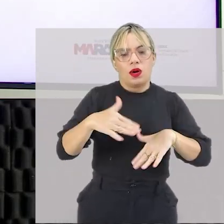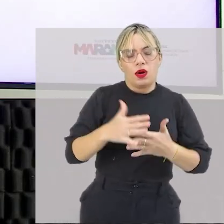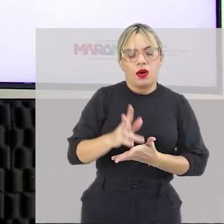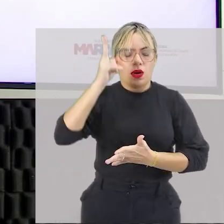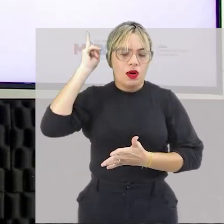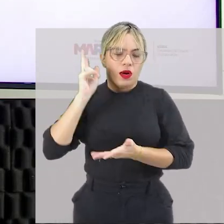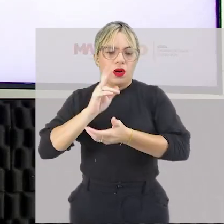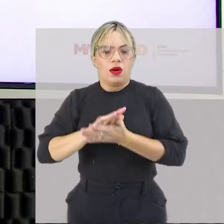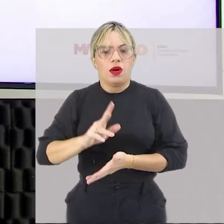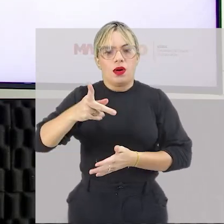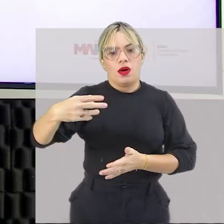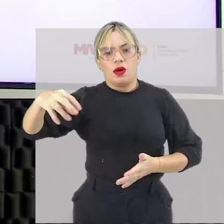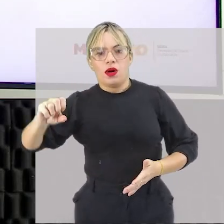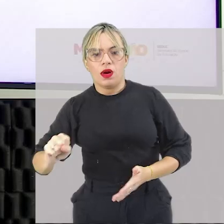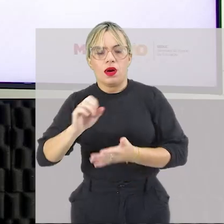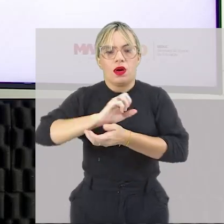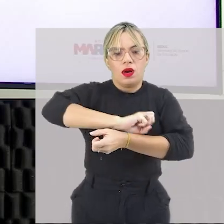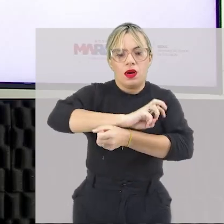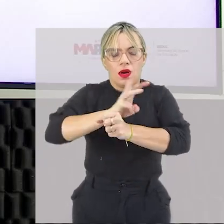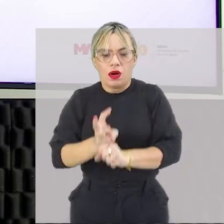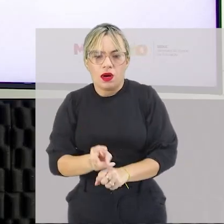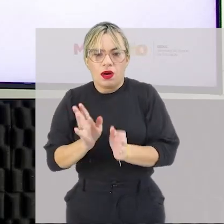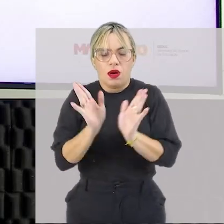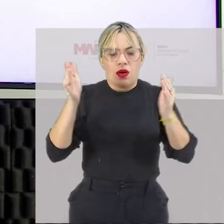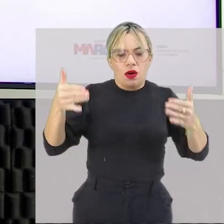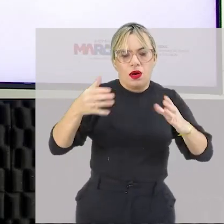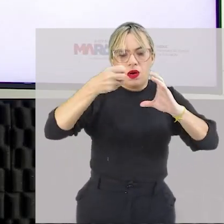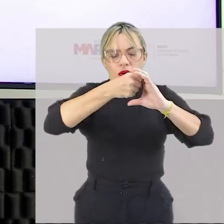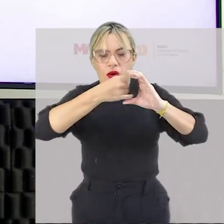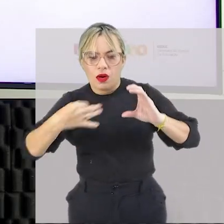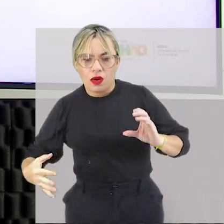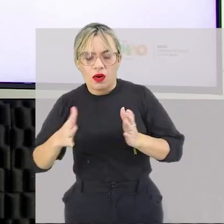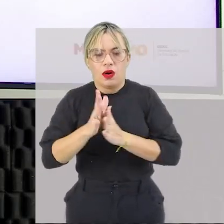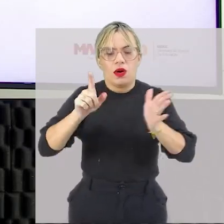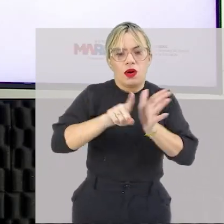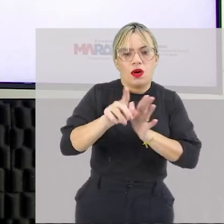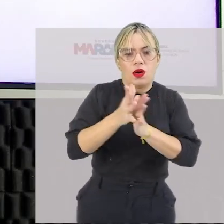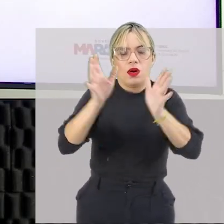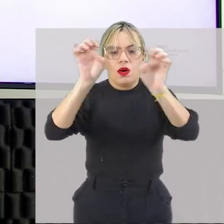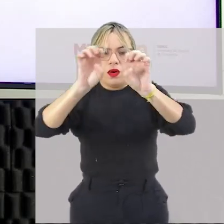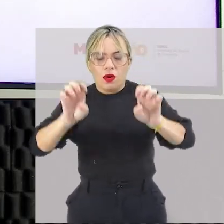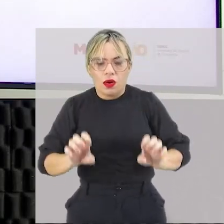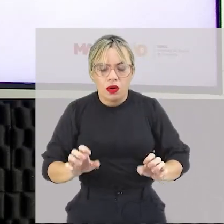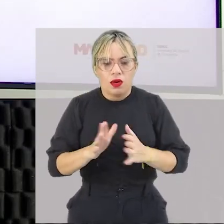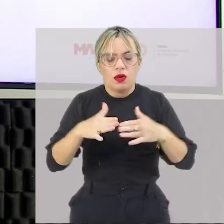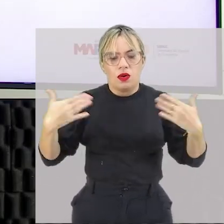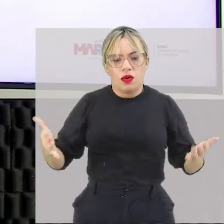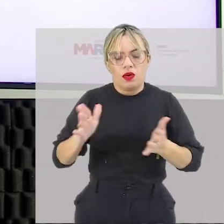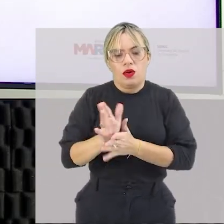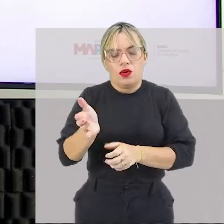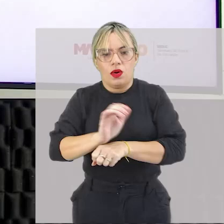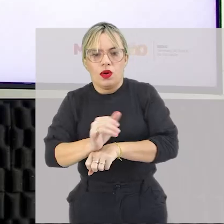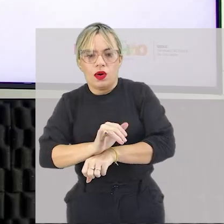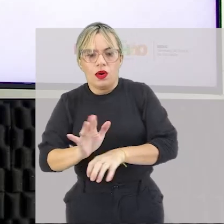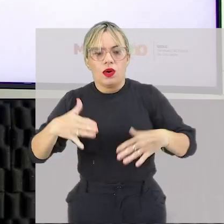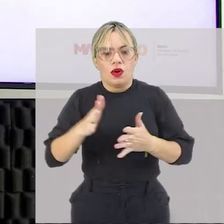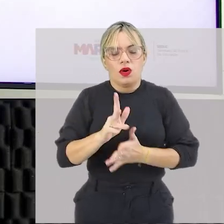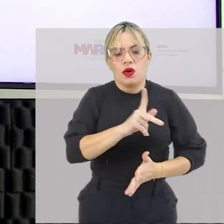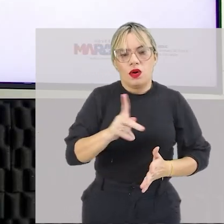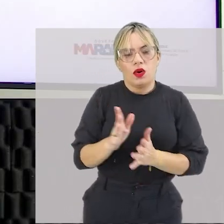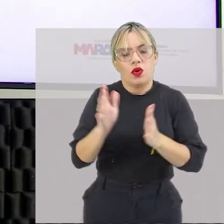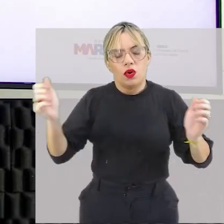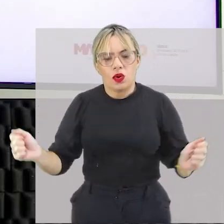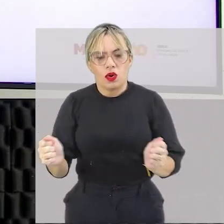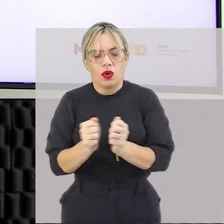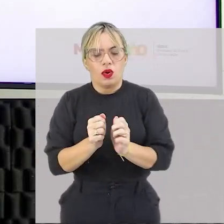PAS-UEMA. Então fica atento para saber as características de questões, as estruturas e pegar comigo e com os outros professores